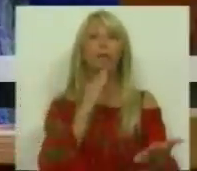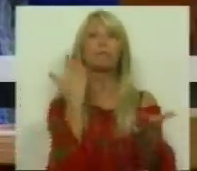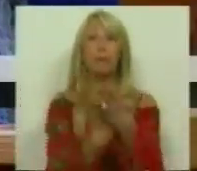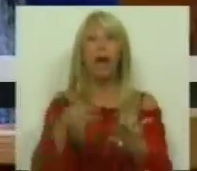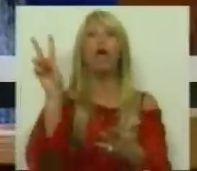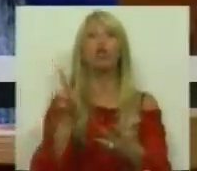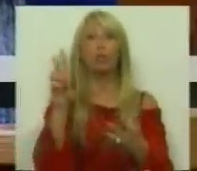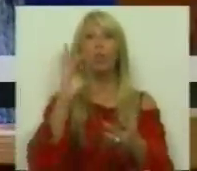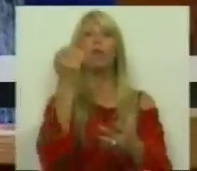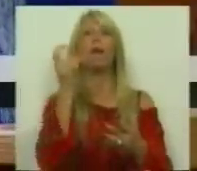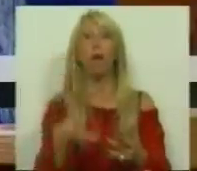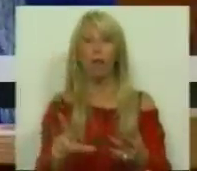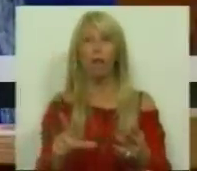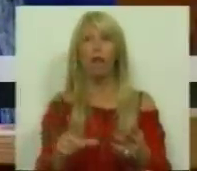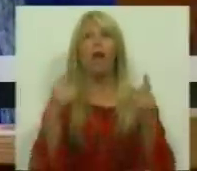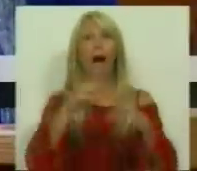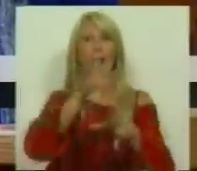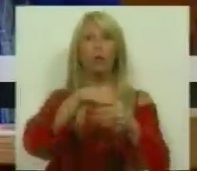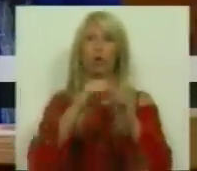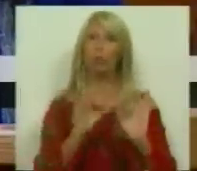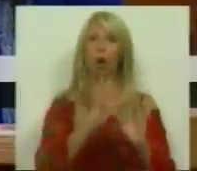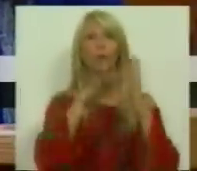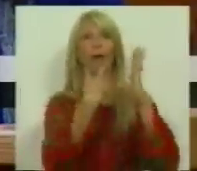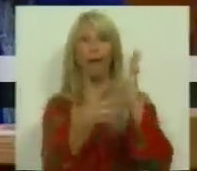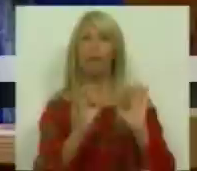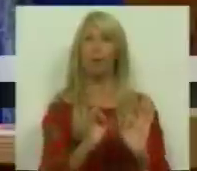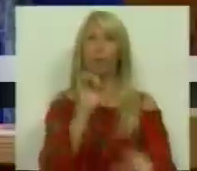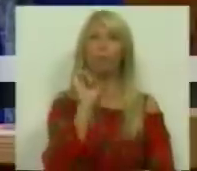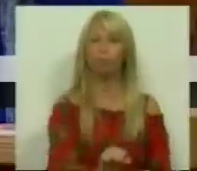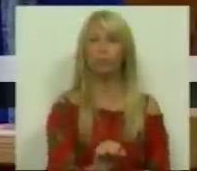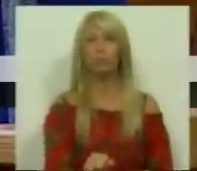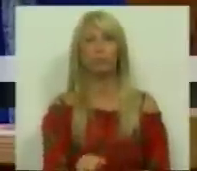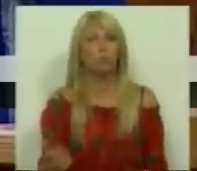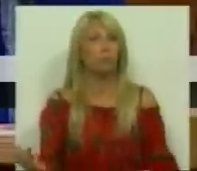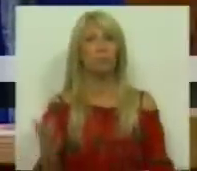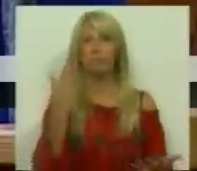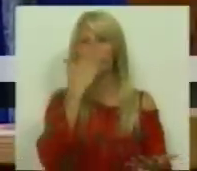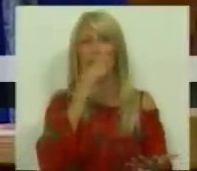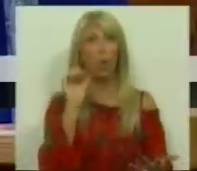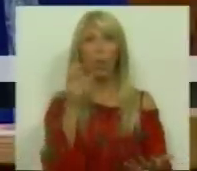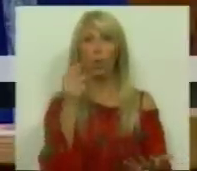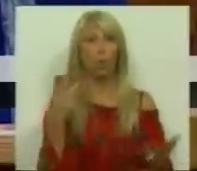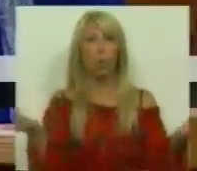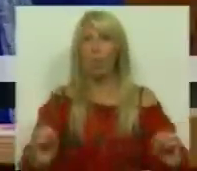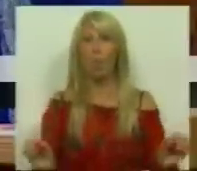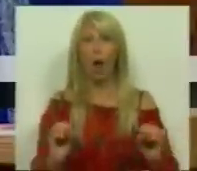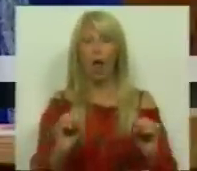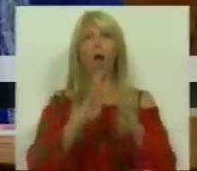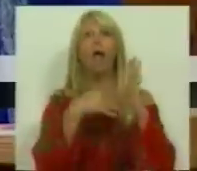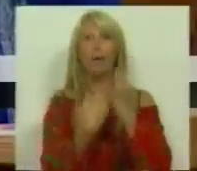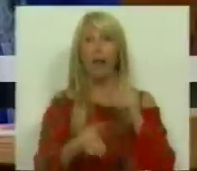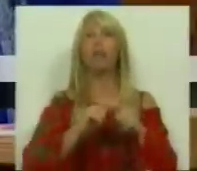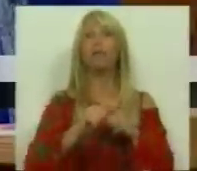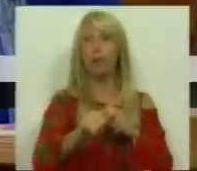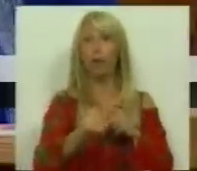canal com conteúdos próprios e uma grelha própria. E não havendo em outubro uma grelha definida, está-se